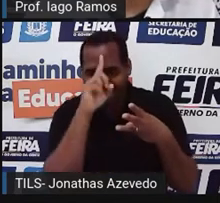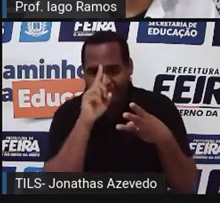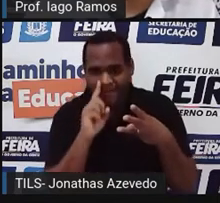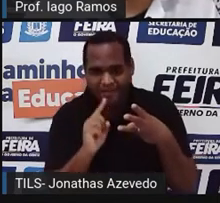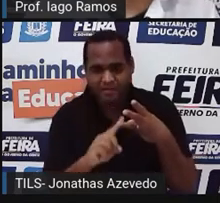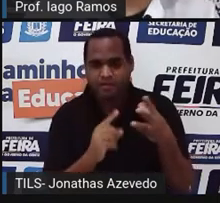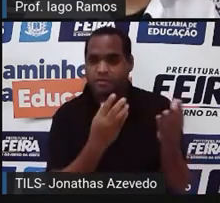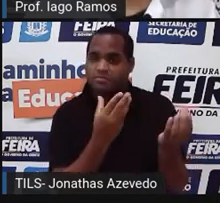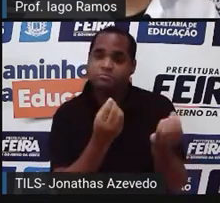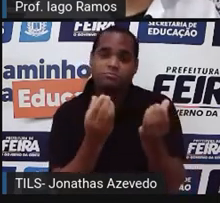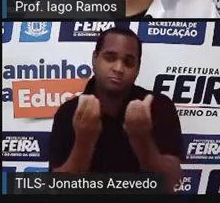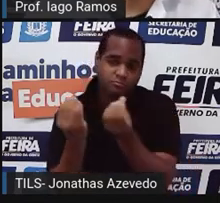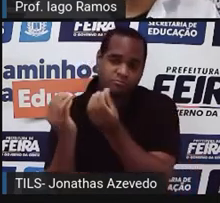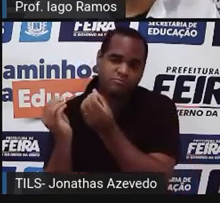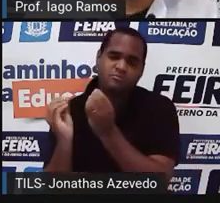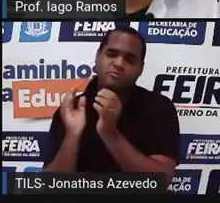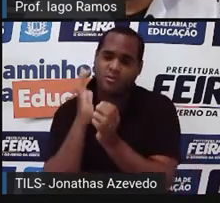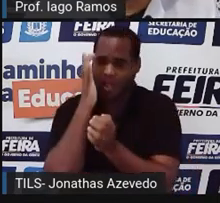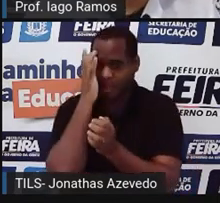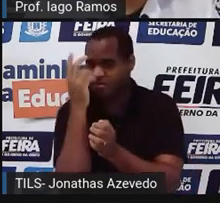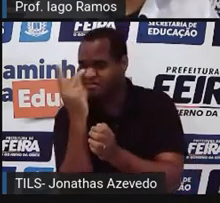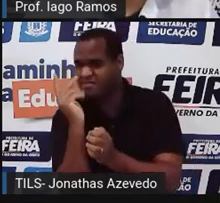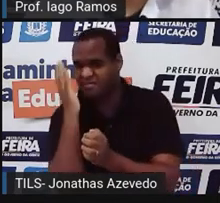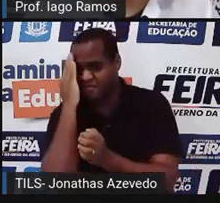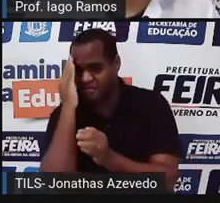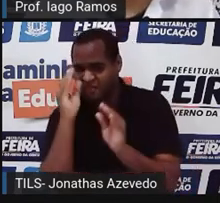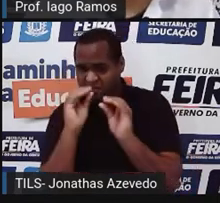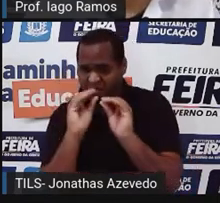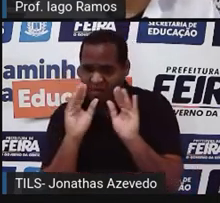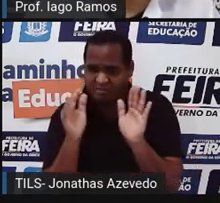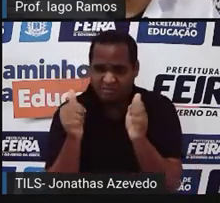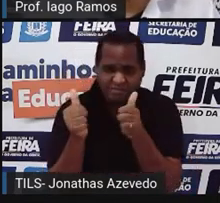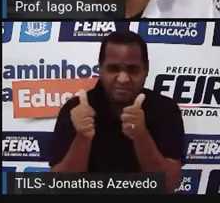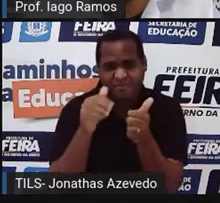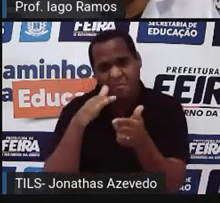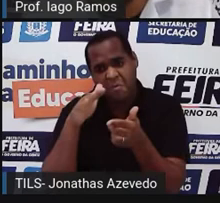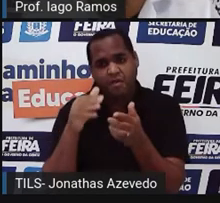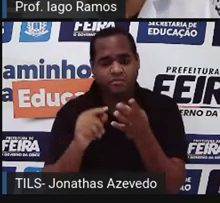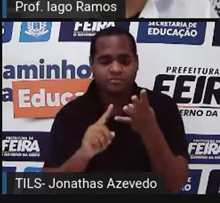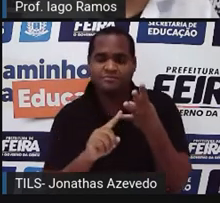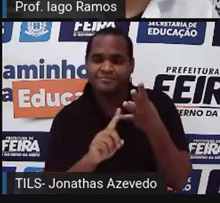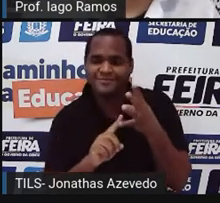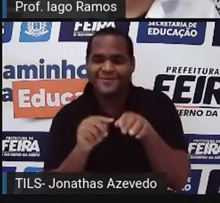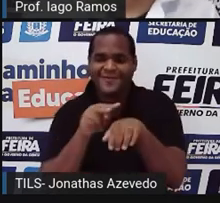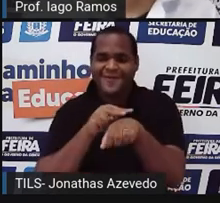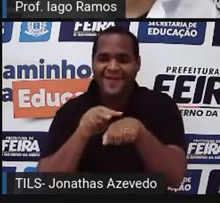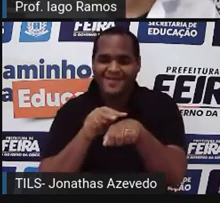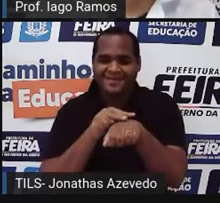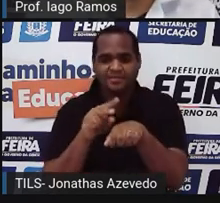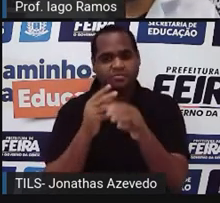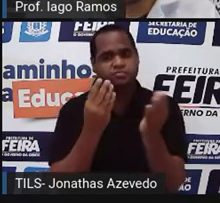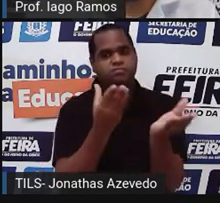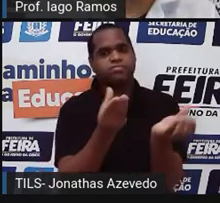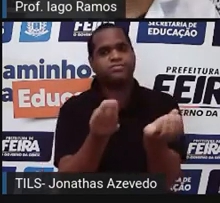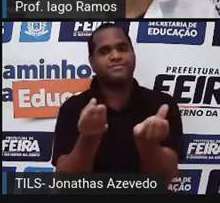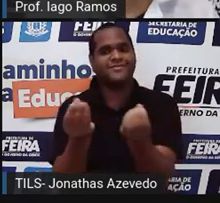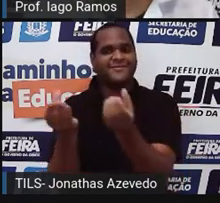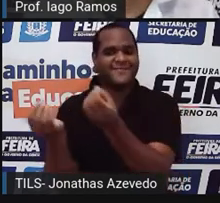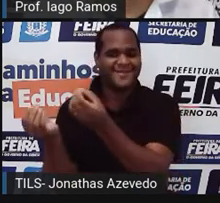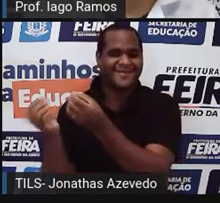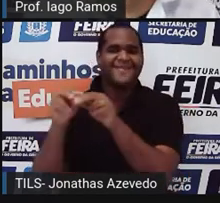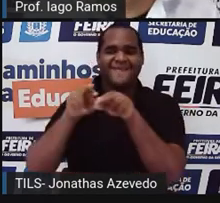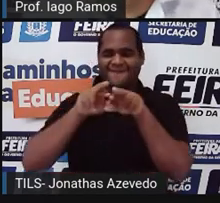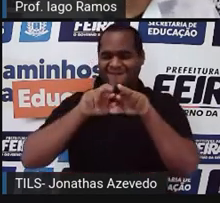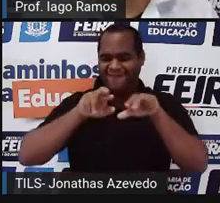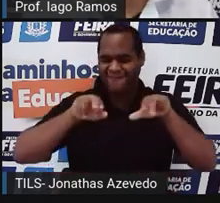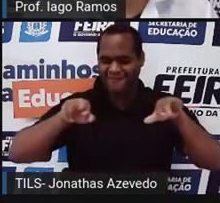é maioria. Se você acha que entendeu até aqui, maioria. Um verde, número 4, bastante, né? Se você